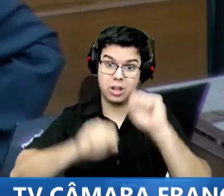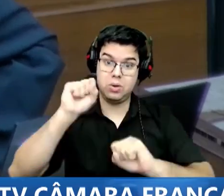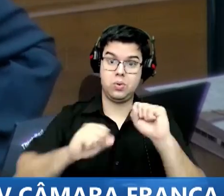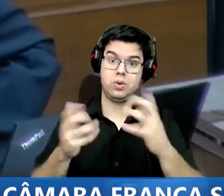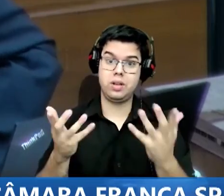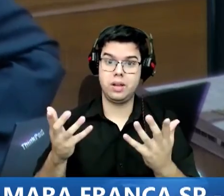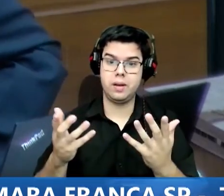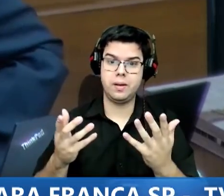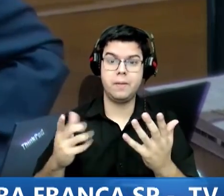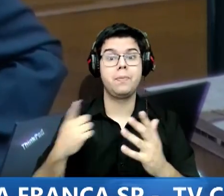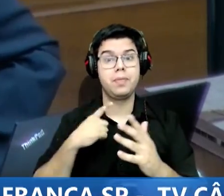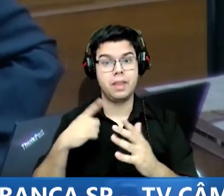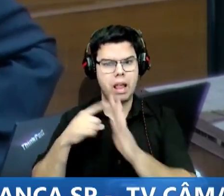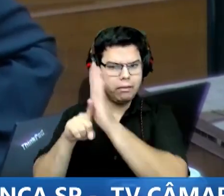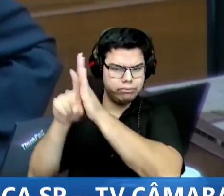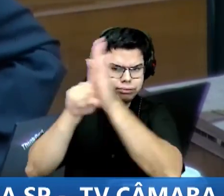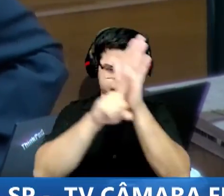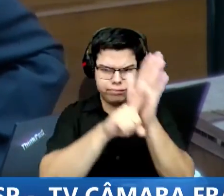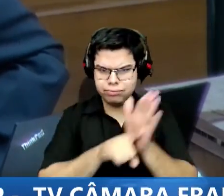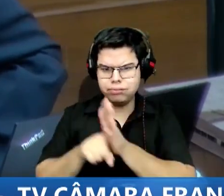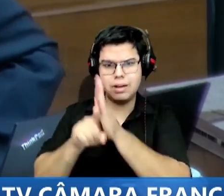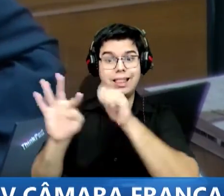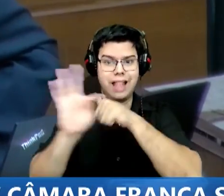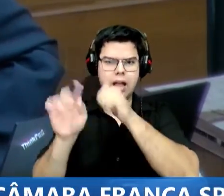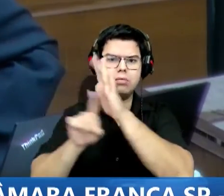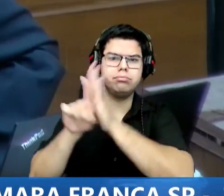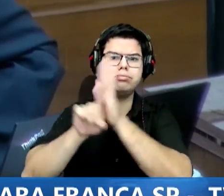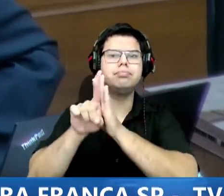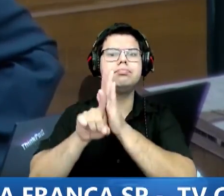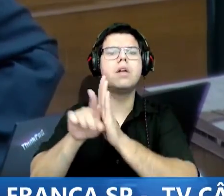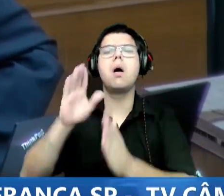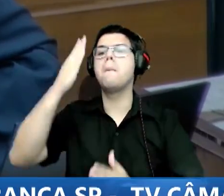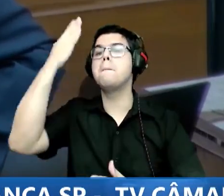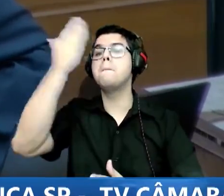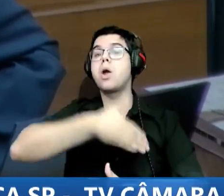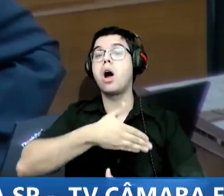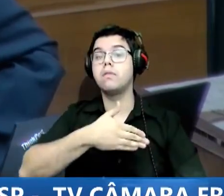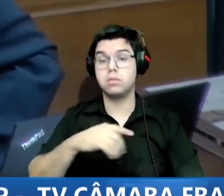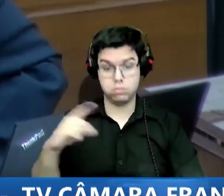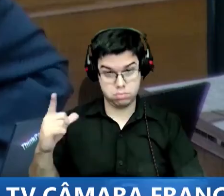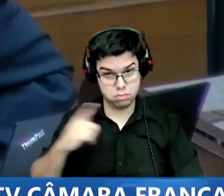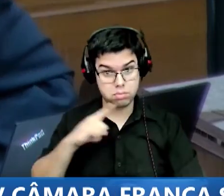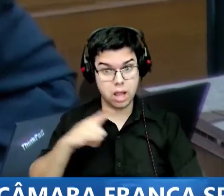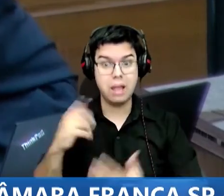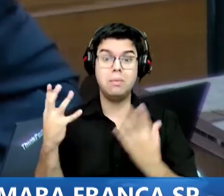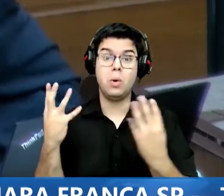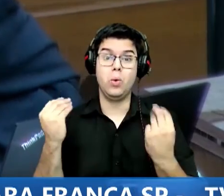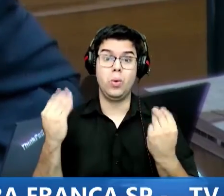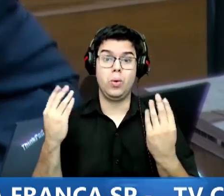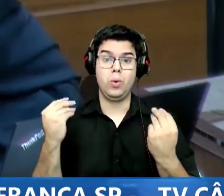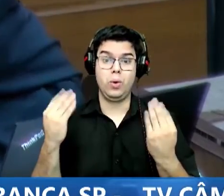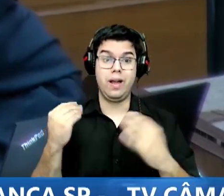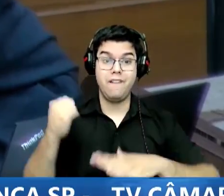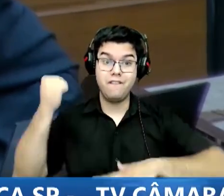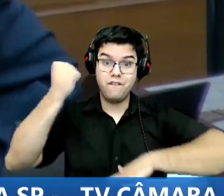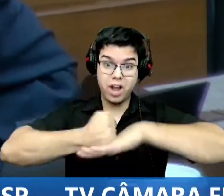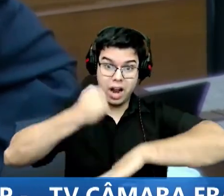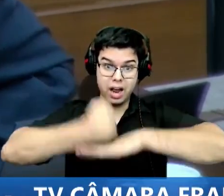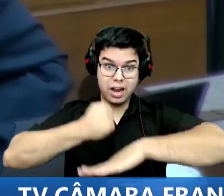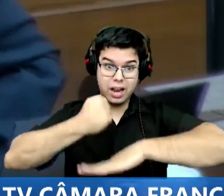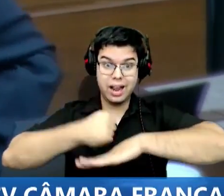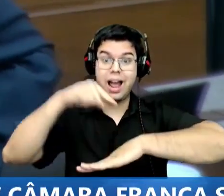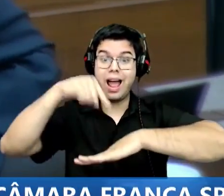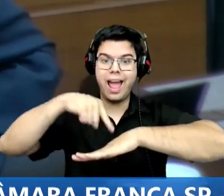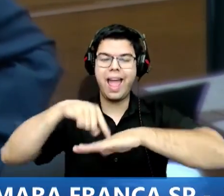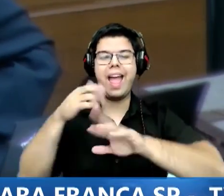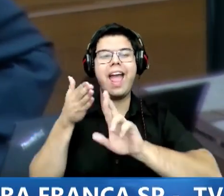levantamento feito, mostrou que realmente tinha, e tinha muito. Franca era referência ao contrário na época.